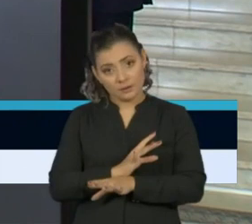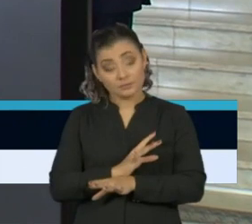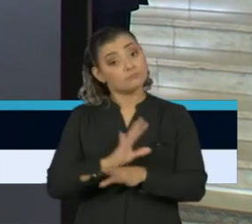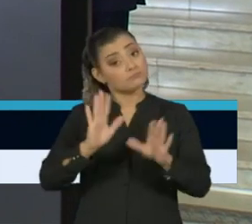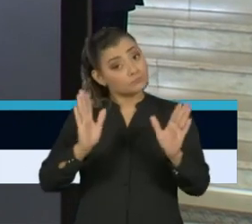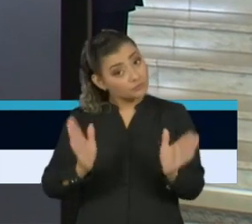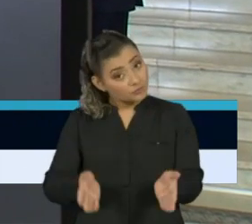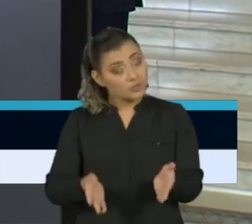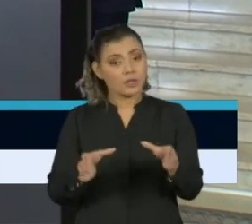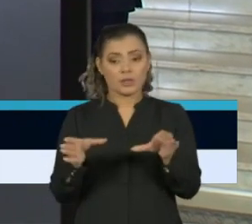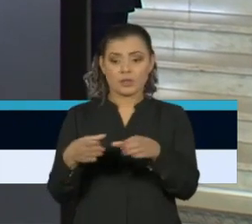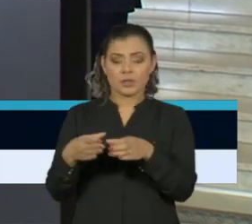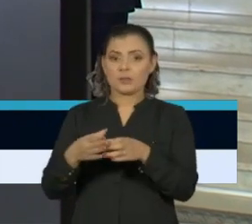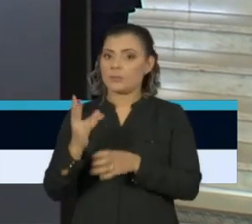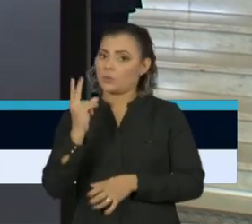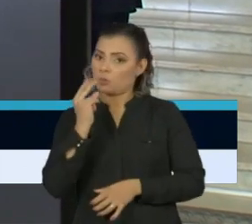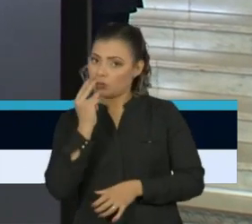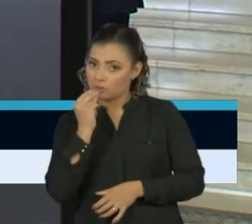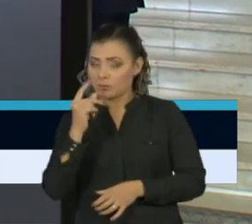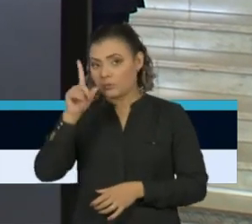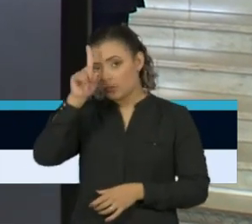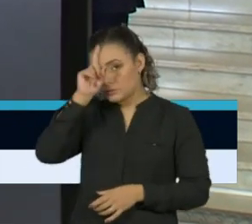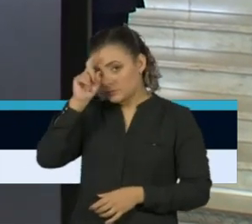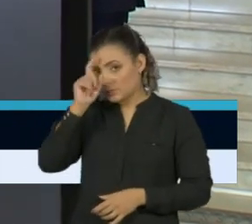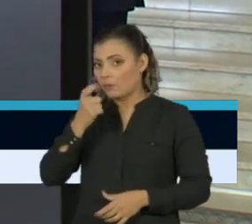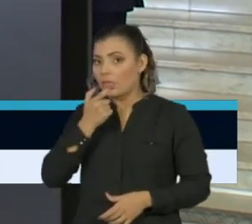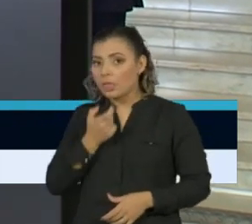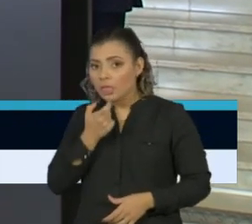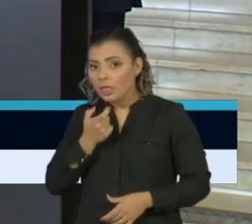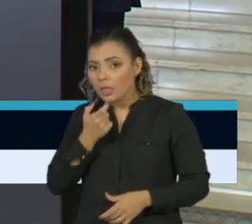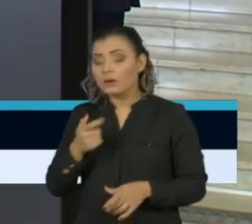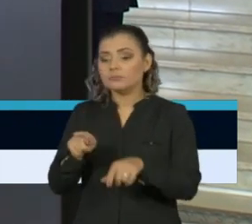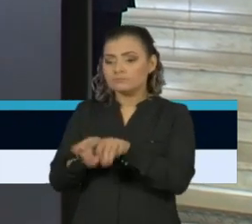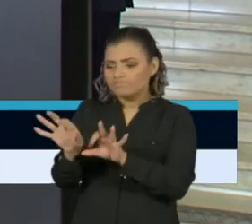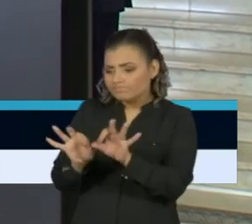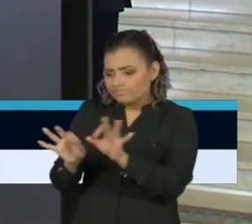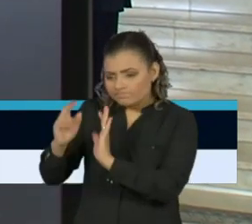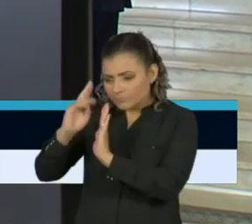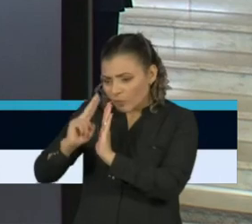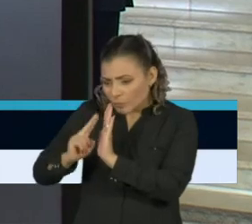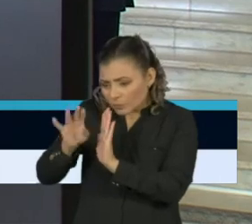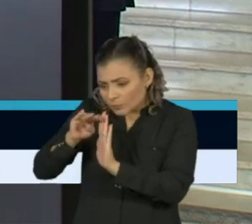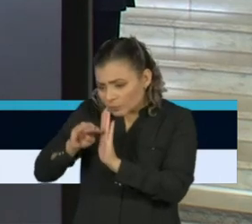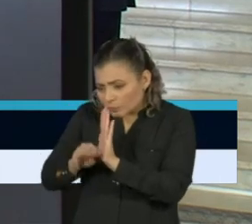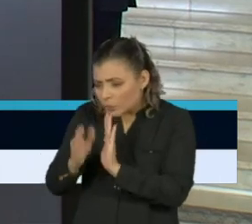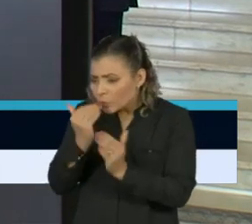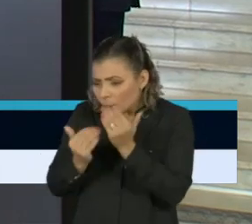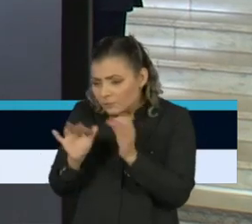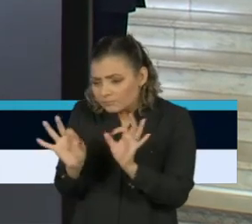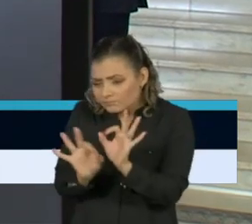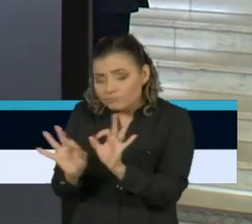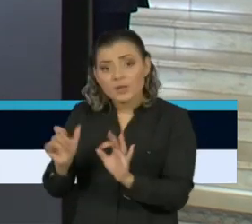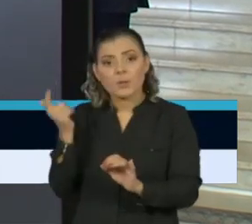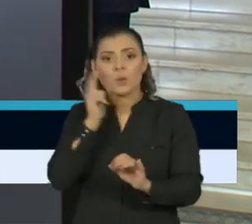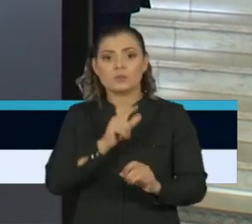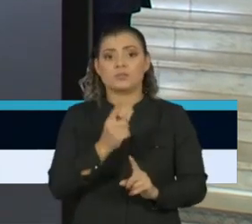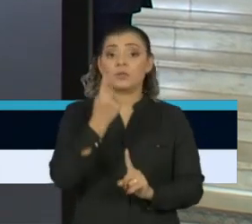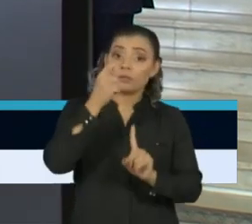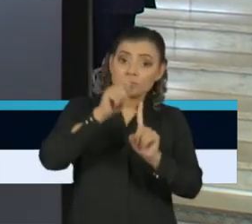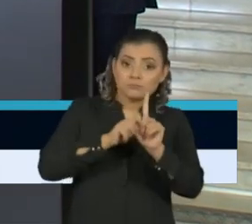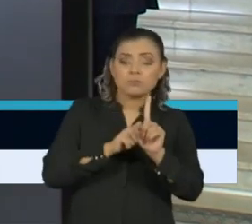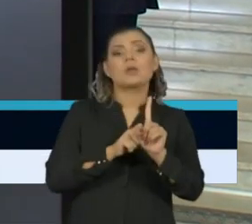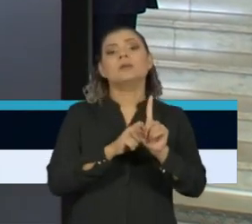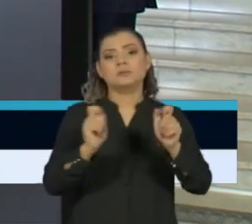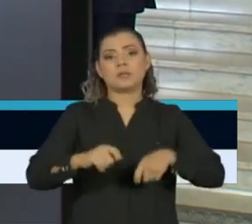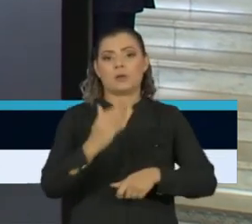feito com uma equipe de nutricionistas do Hospital Albert Einstein para garantir durante 30 dias o seu sustento. E na semana que